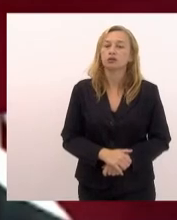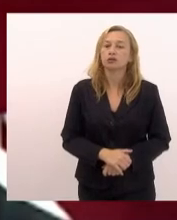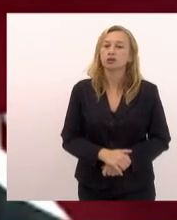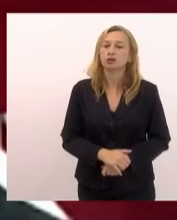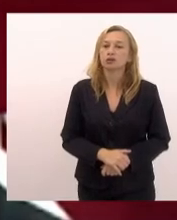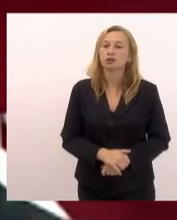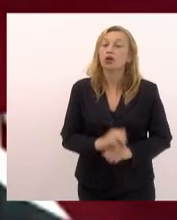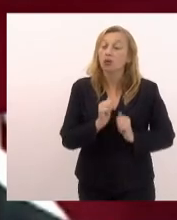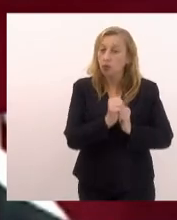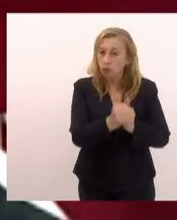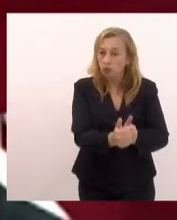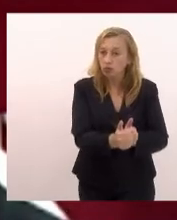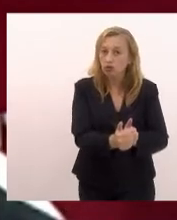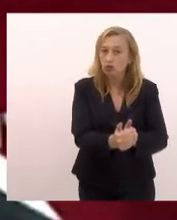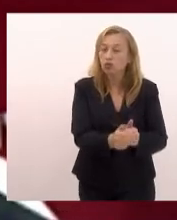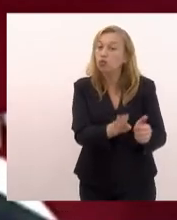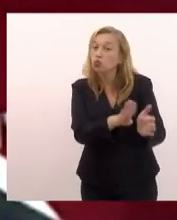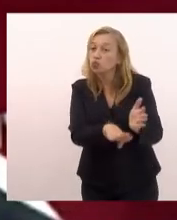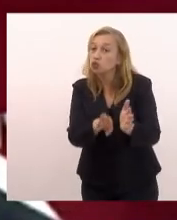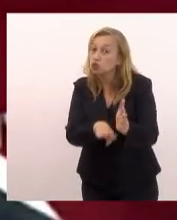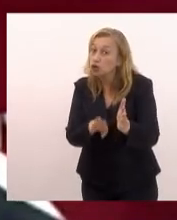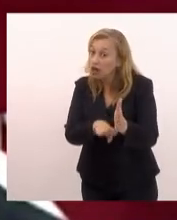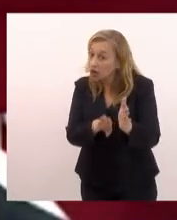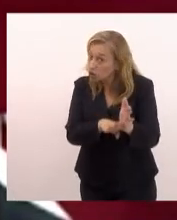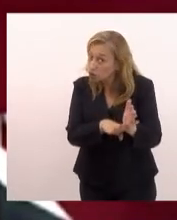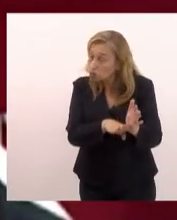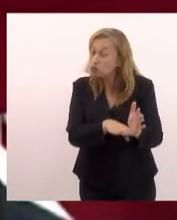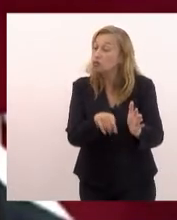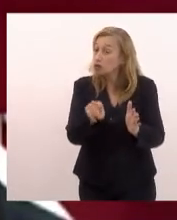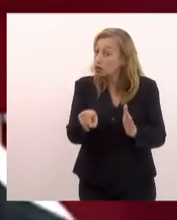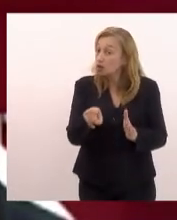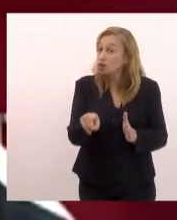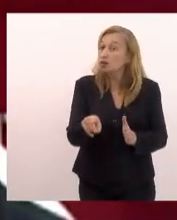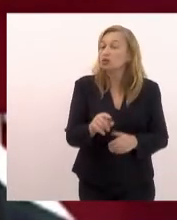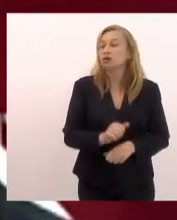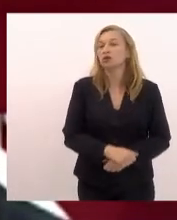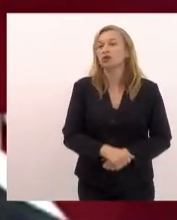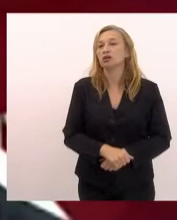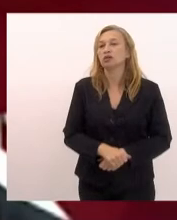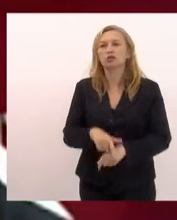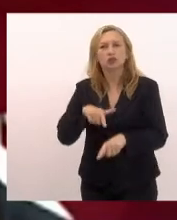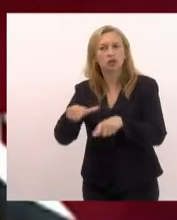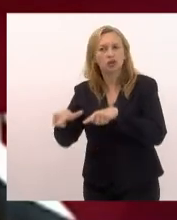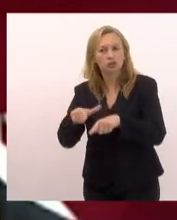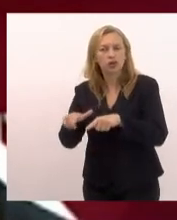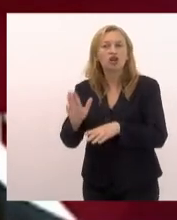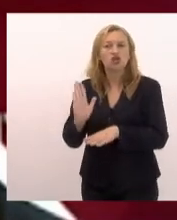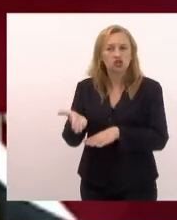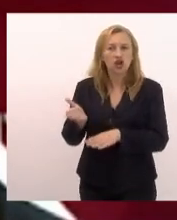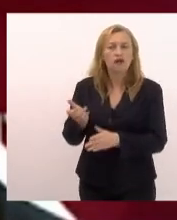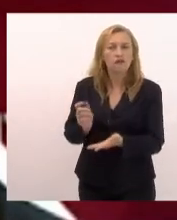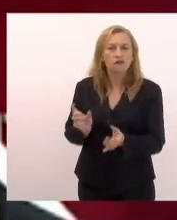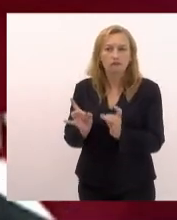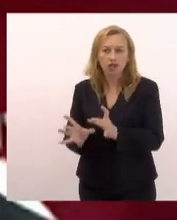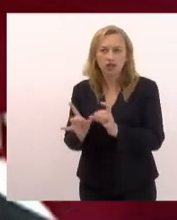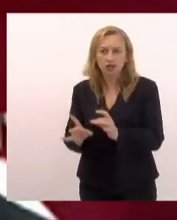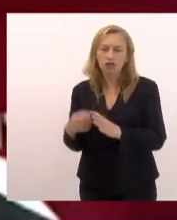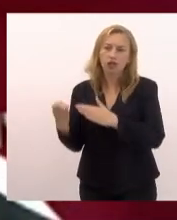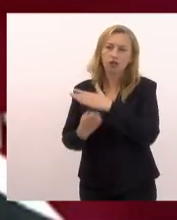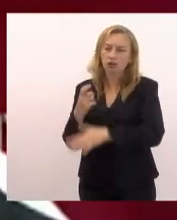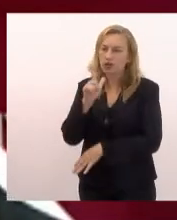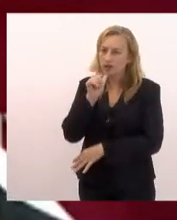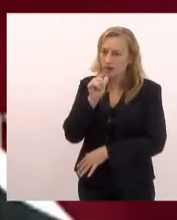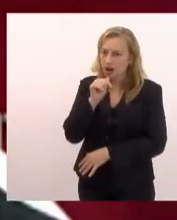para acompanhar os gastos oriundos aí, né, dos ativos vendidos da SEDAI. E eu